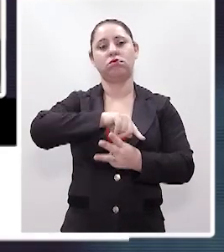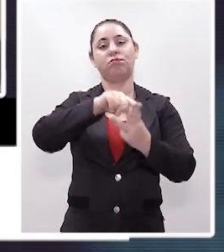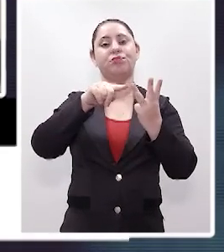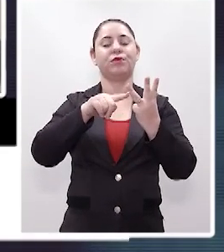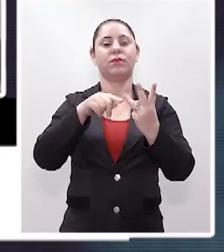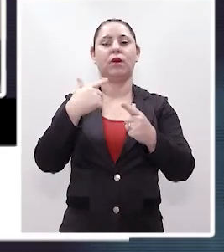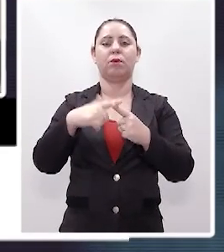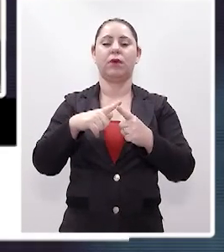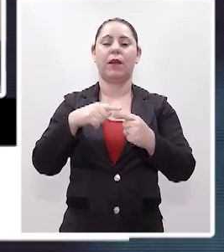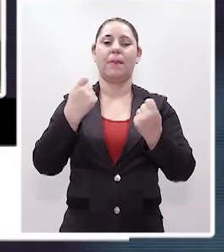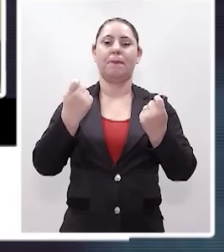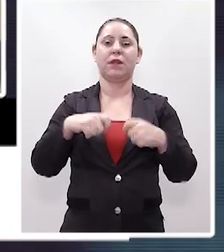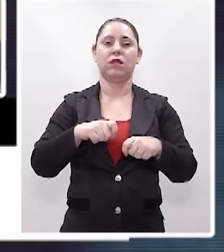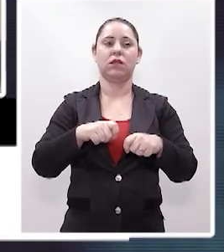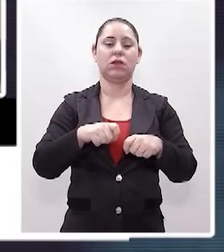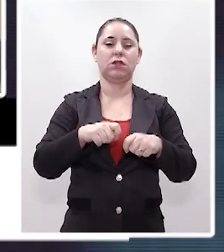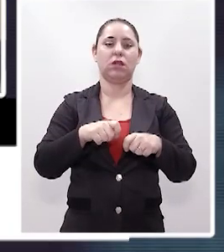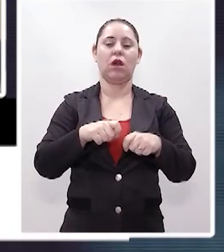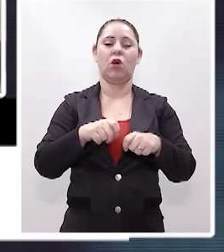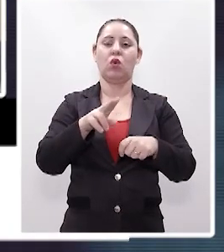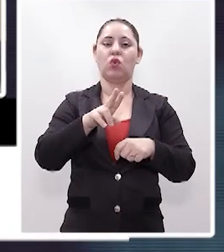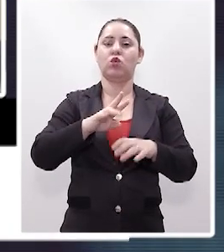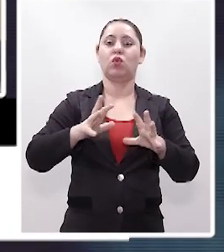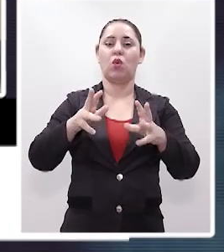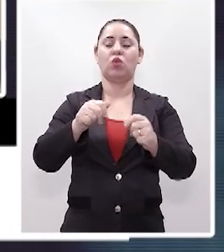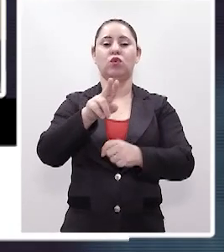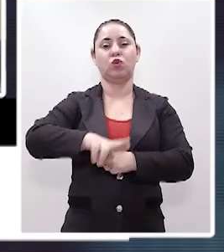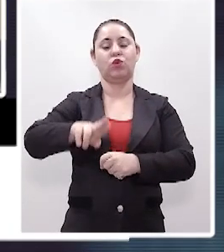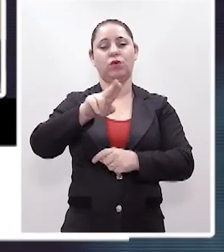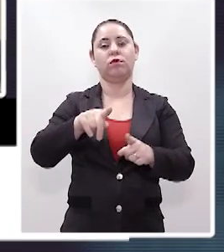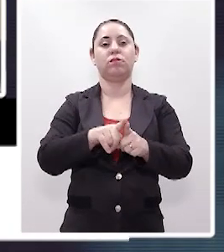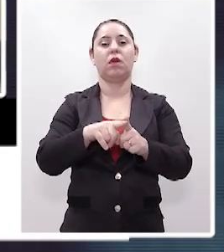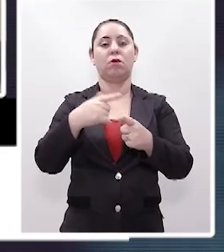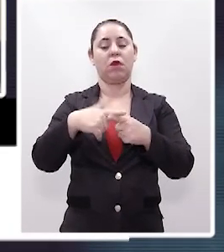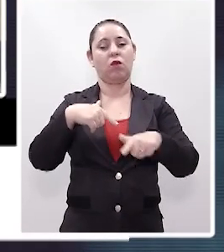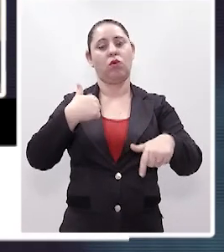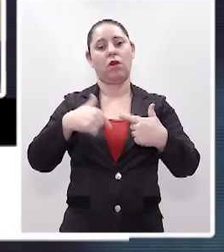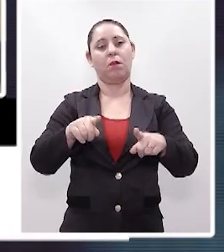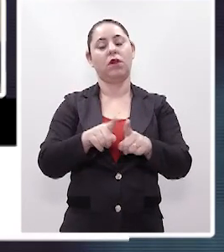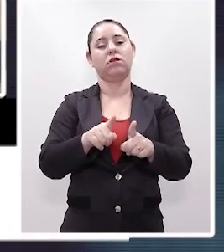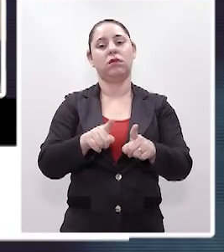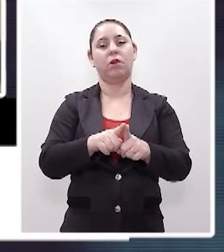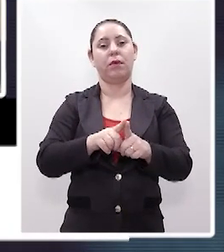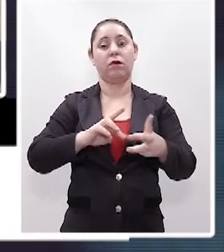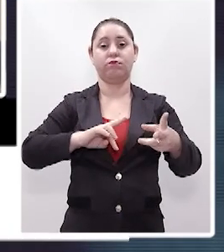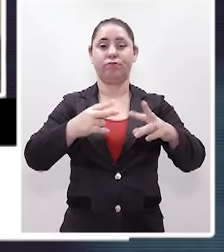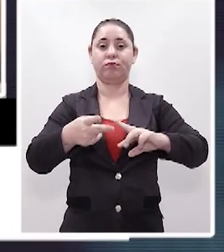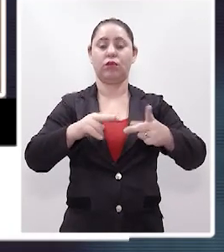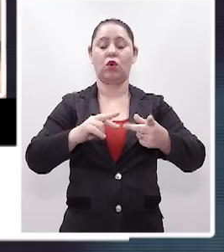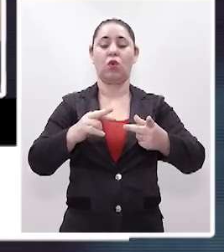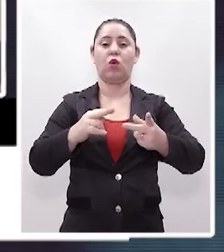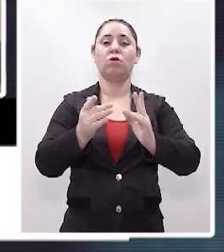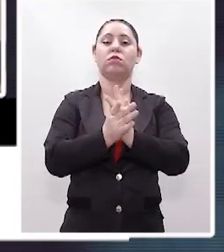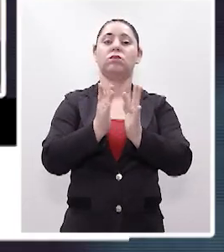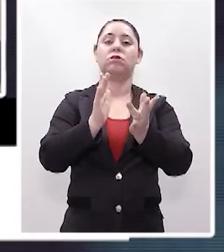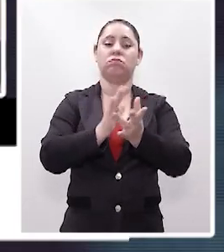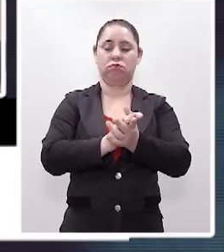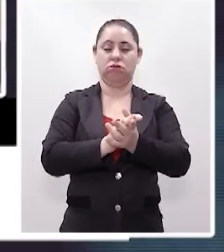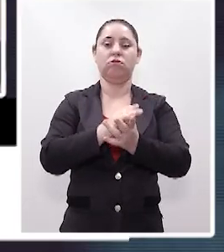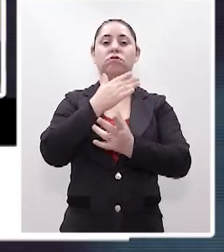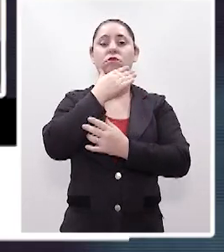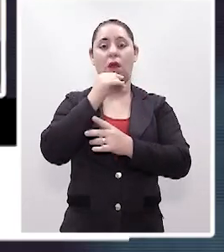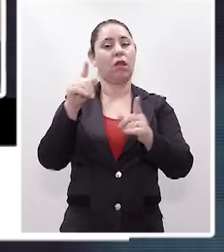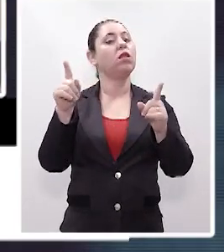também, porque a gente tem que dividir lá em casa, porque aqui no trabalho eu também estou fazendo revezamento, assim como o meu